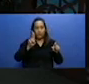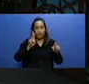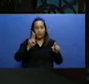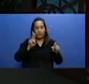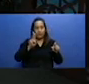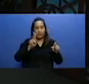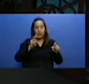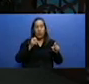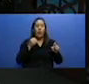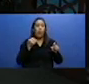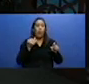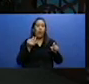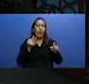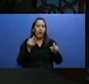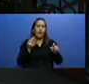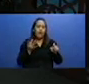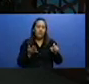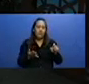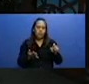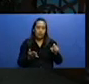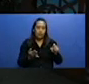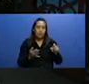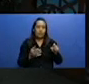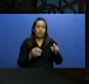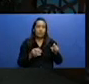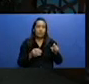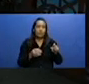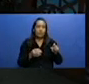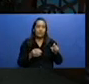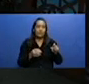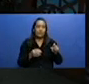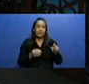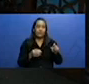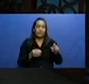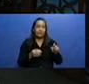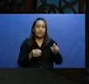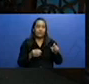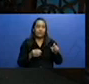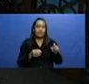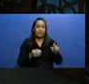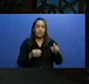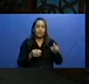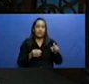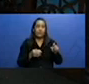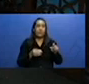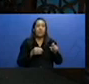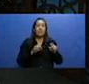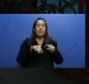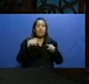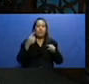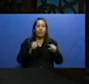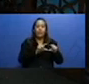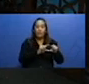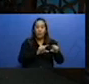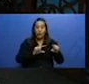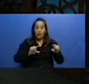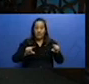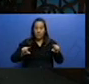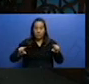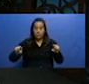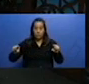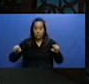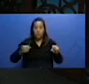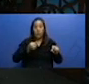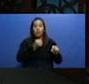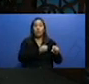as quantidades que nós fizemos aqui. Tá? E o eixo horizontal será